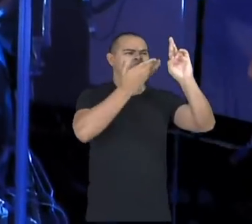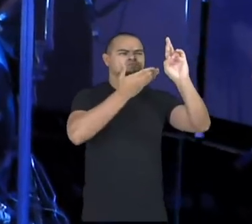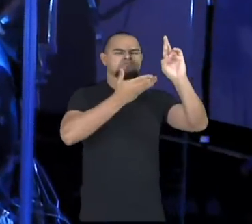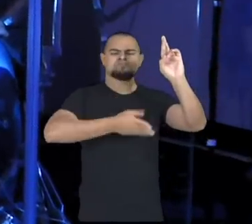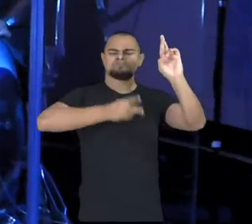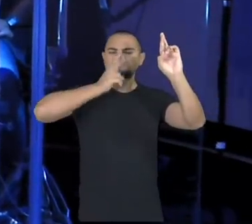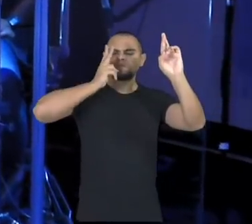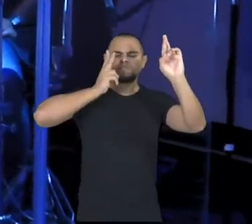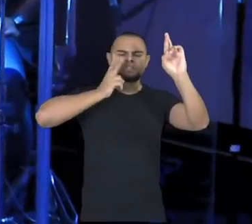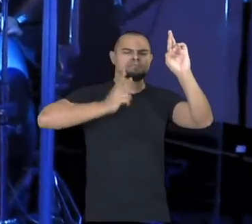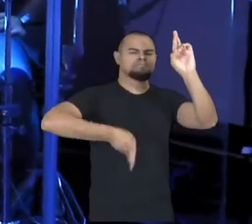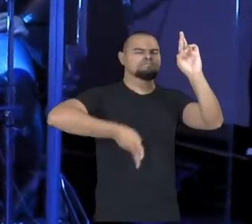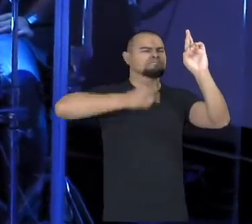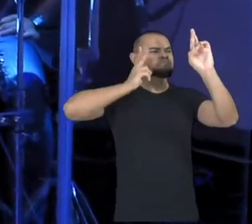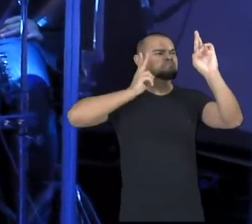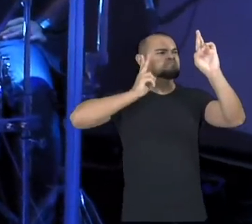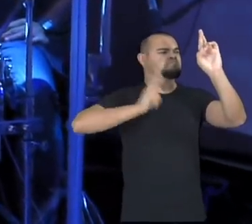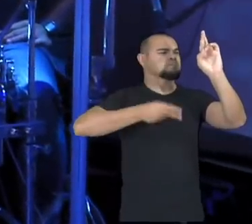é